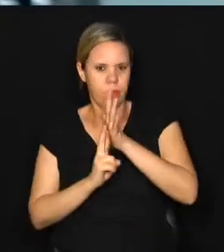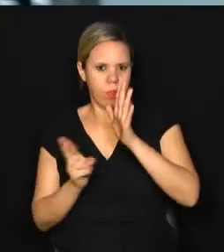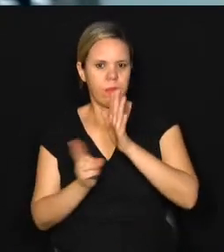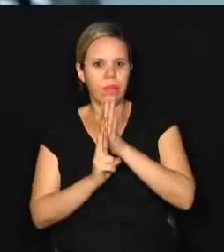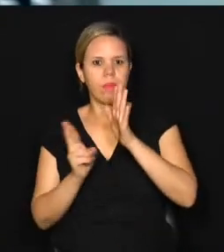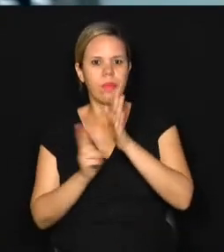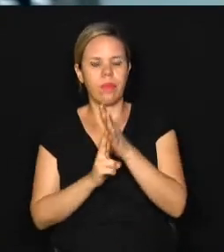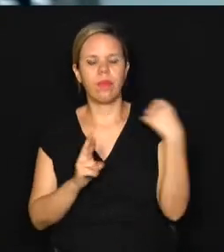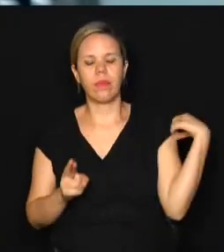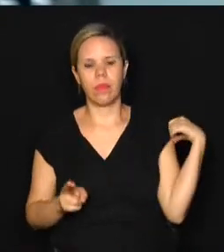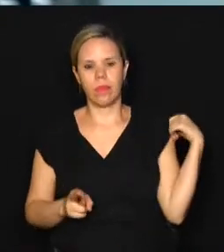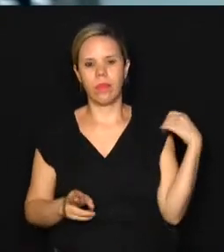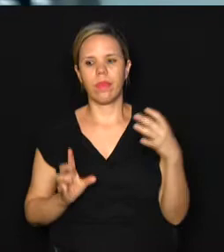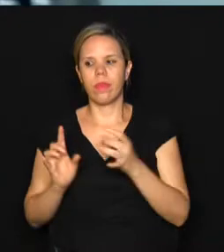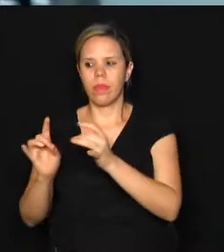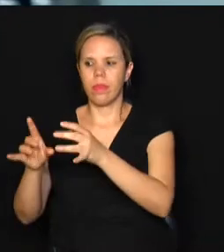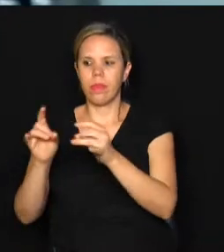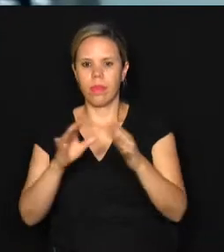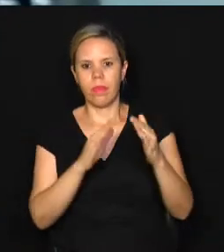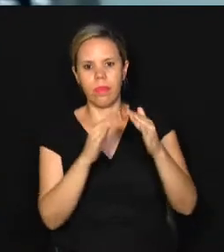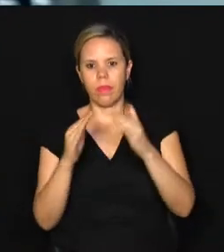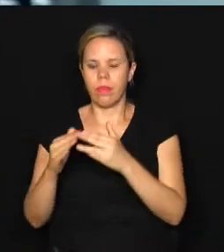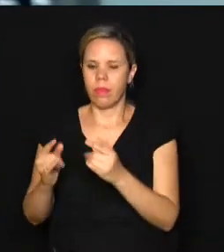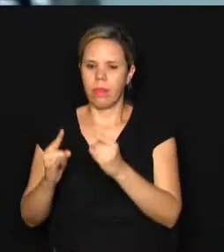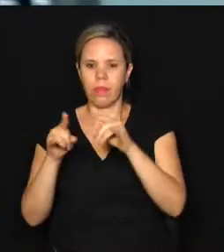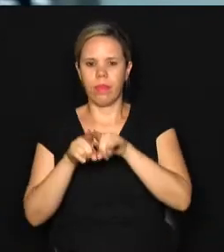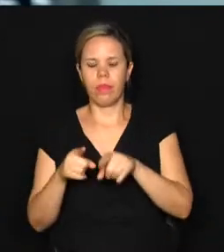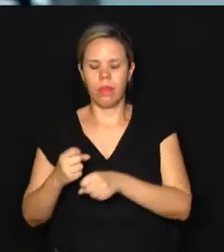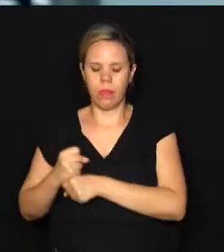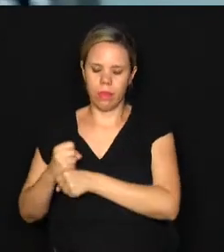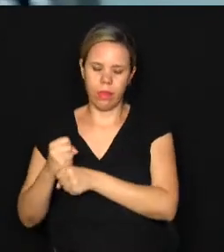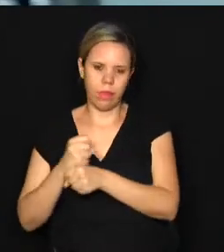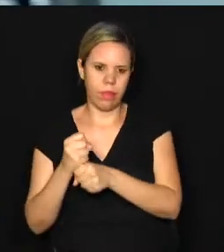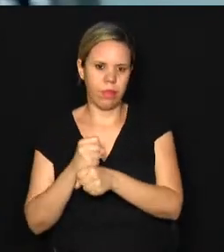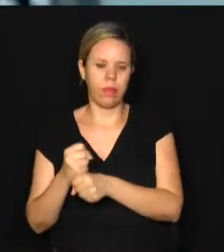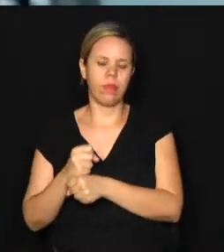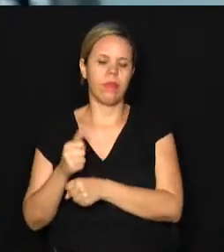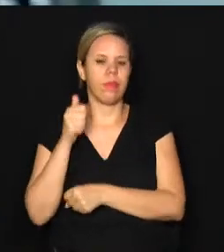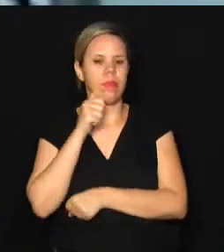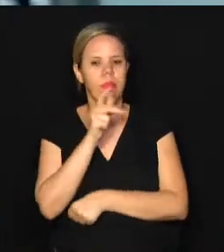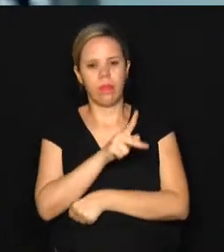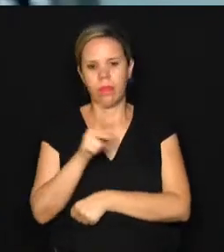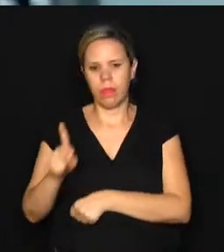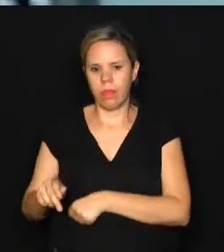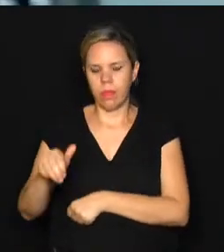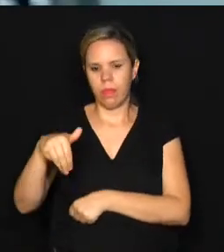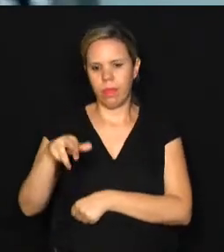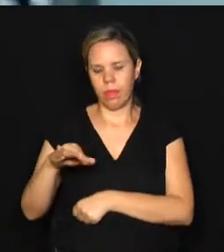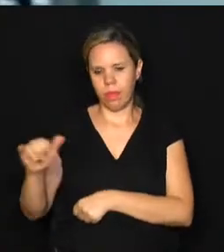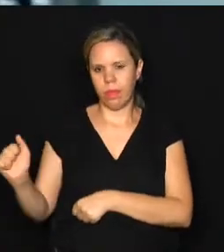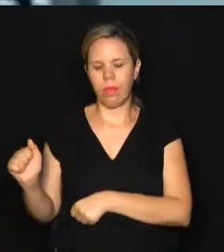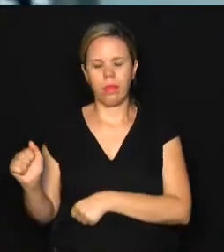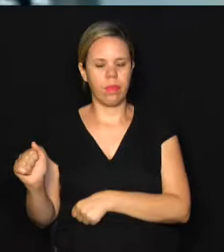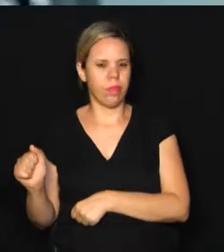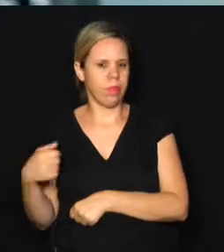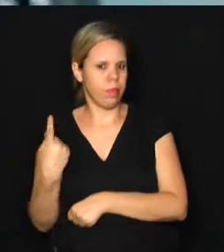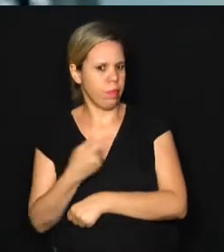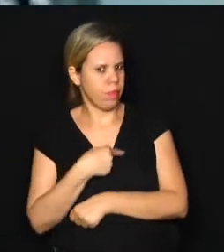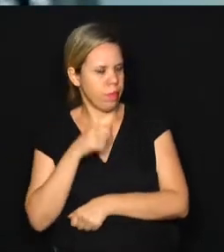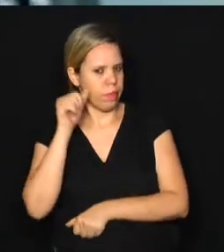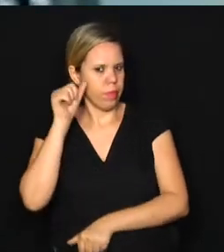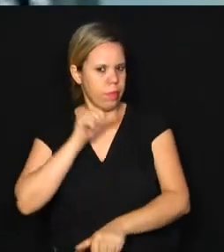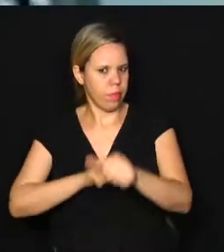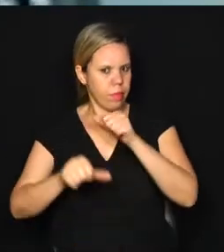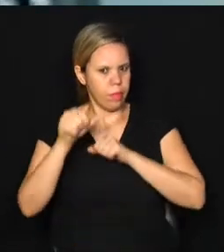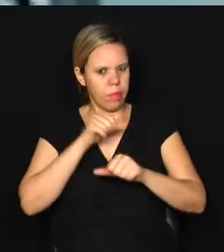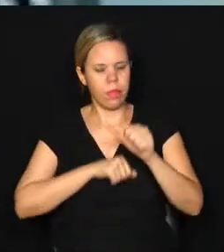Nesse último biênio que a gente elegeu a professora Maria Helena Novaes Rodrigues, a gente deu uma mexida